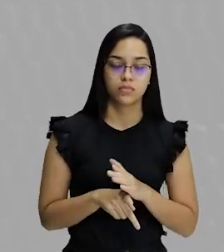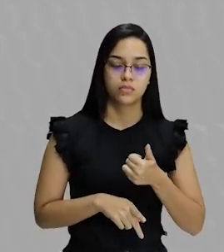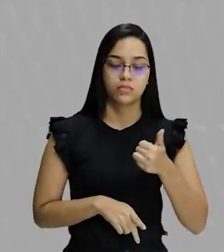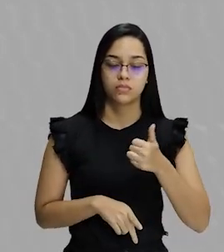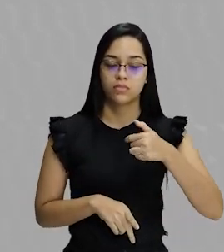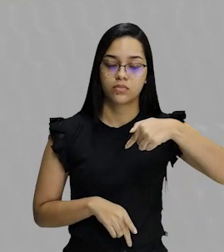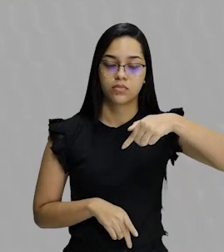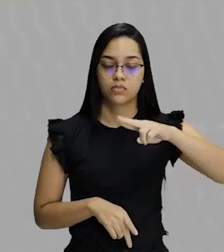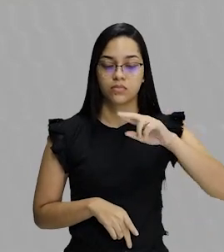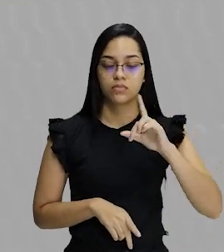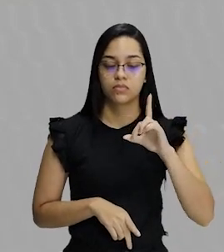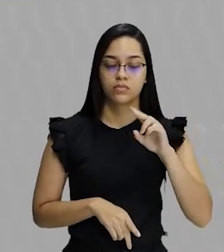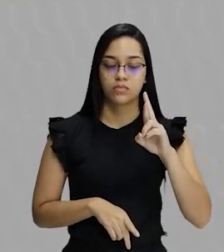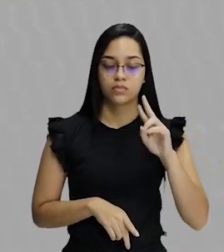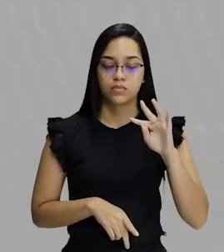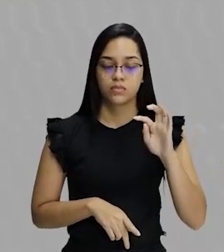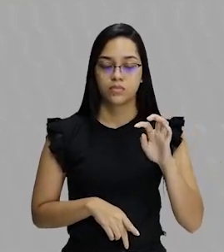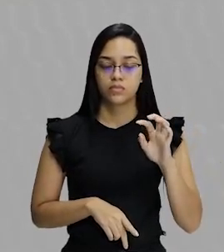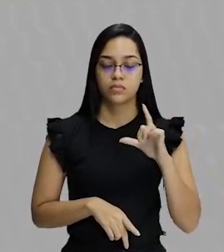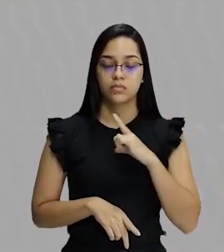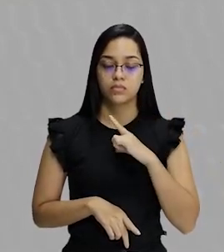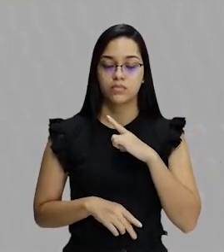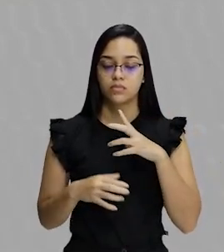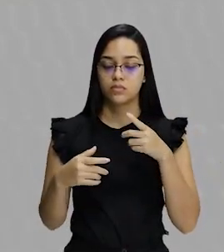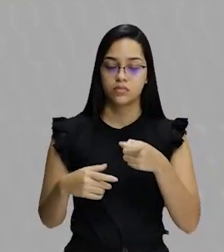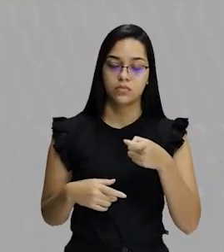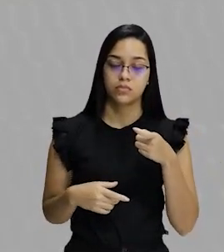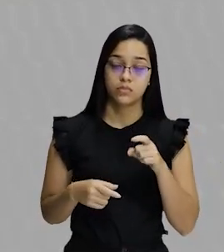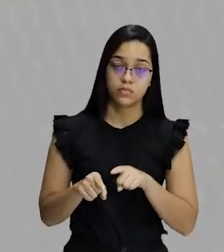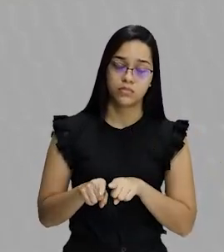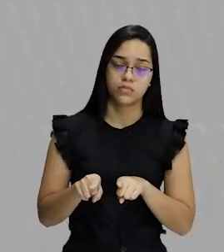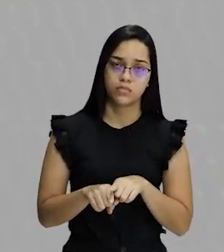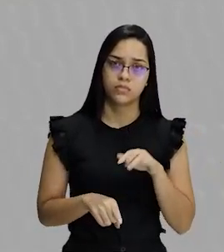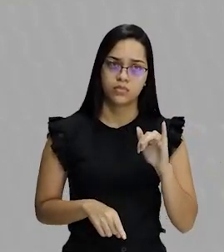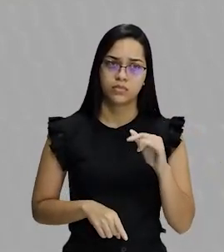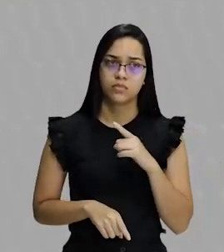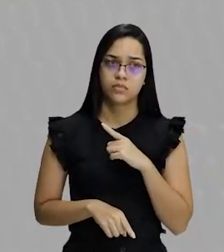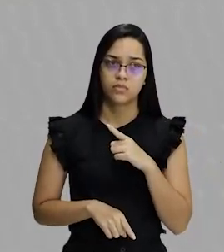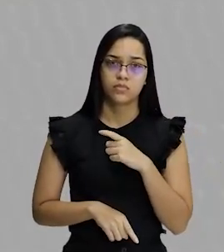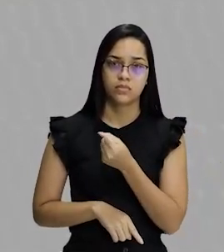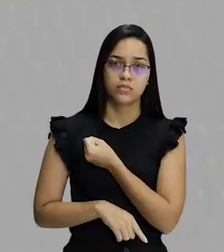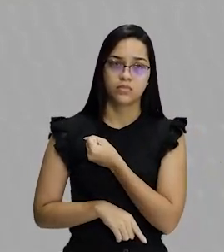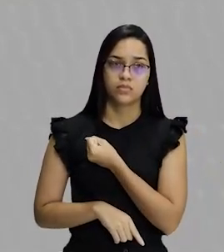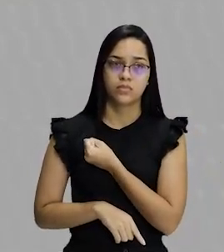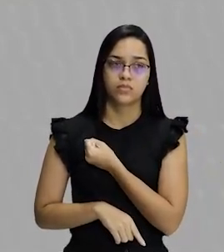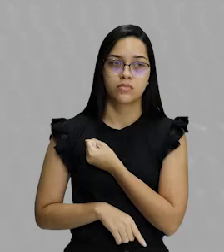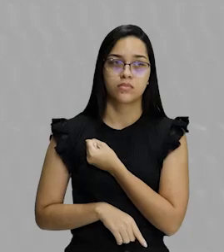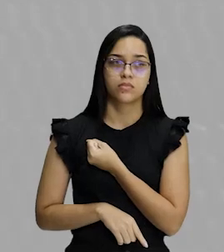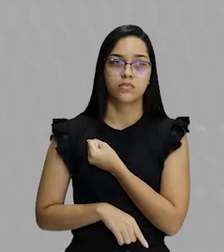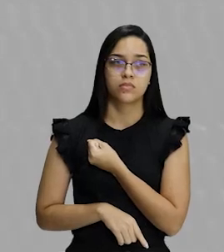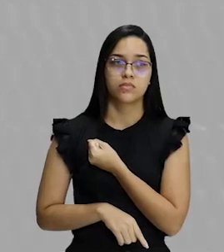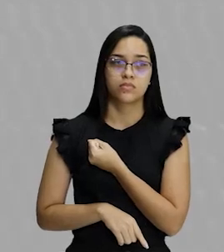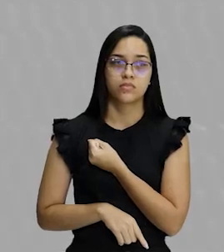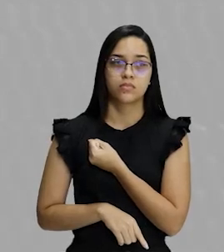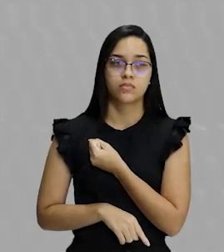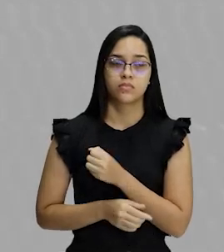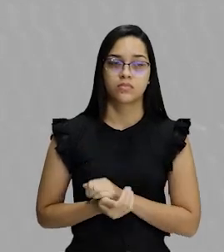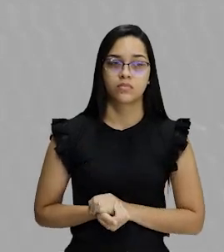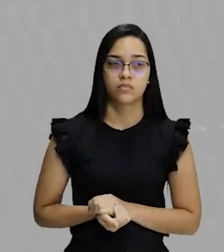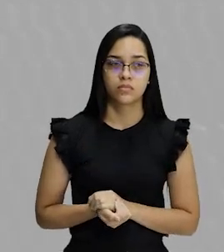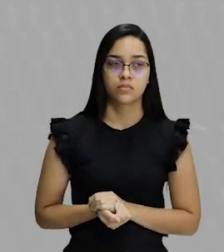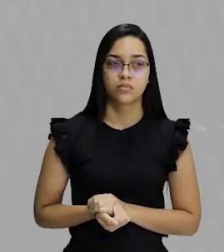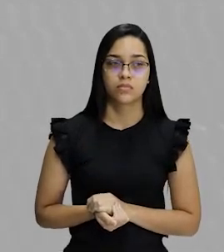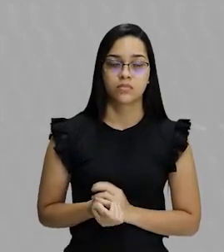primeiro quadrante do plano cartesiano, tanto x quanto y são números positivos. Certo? E o ponto